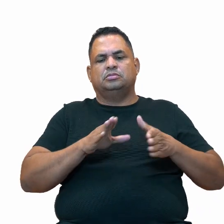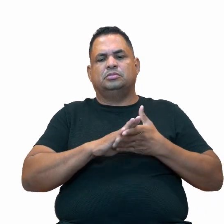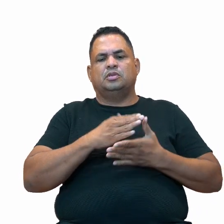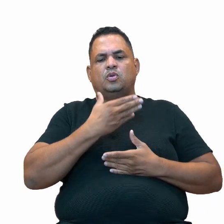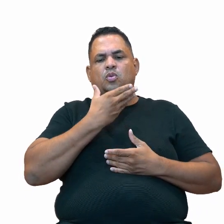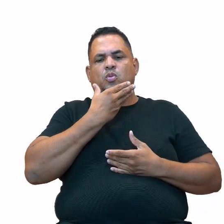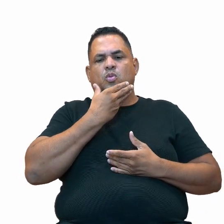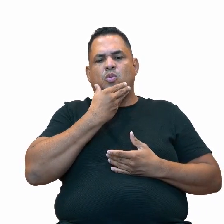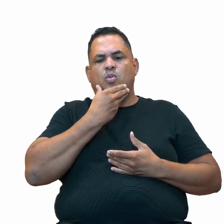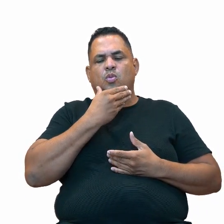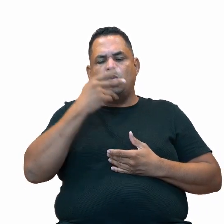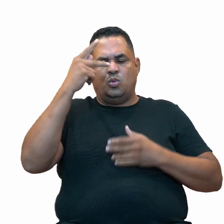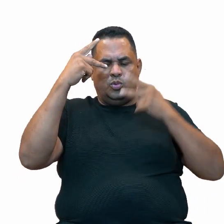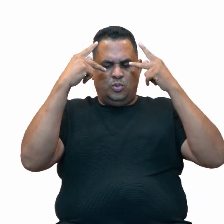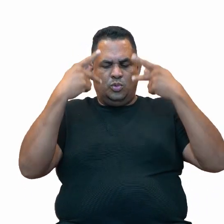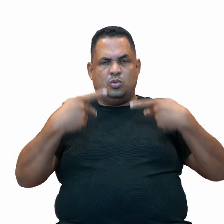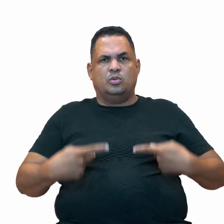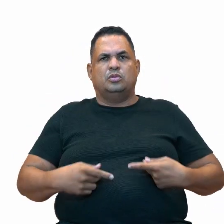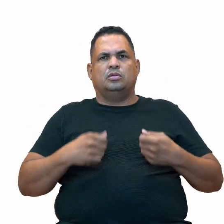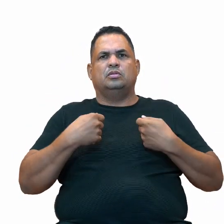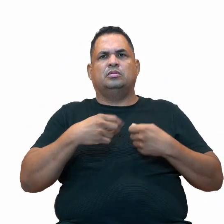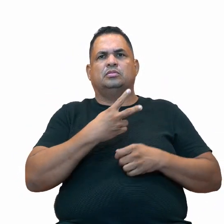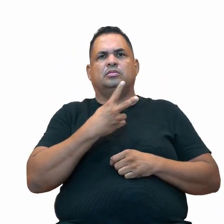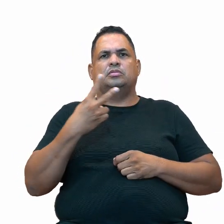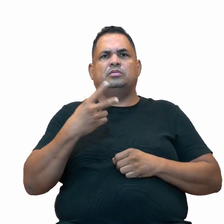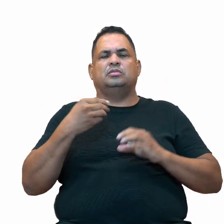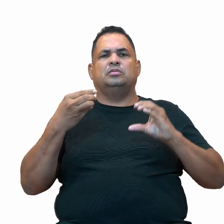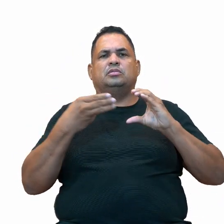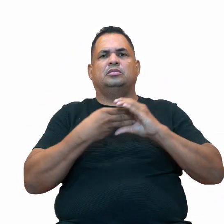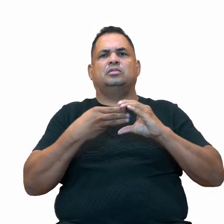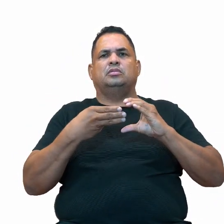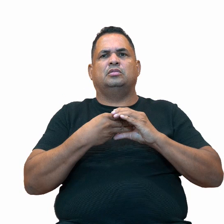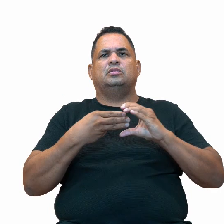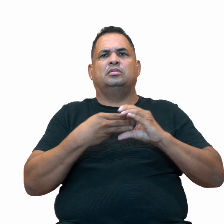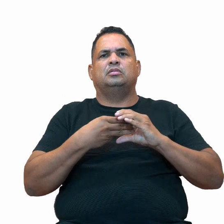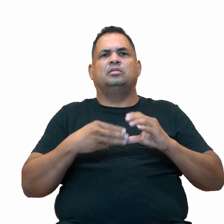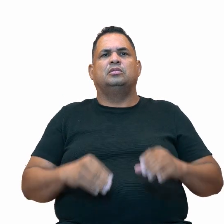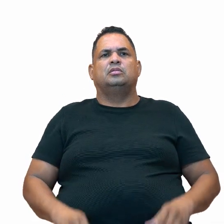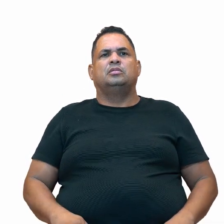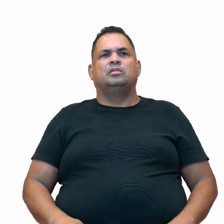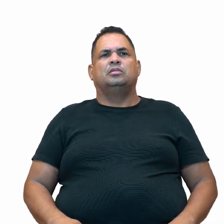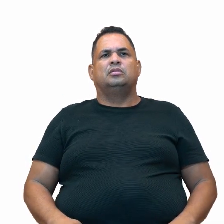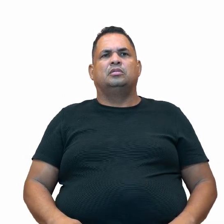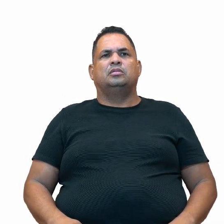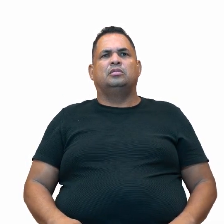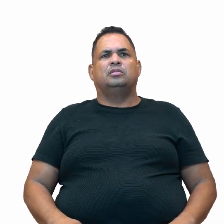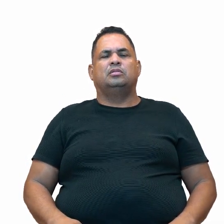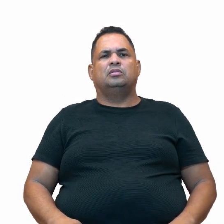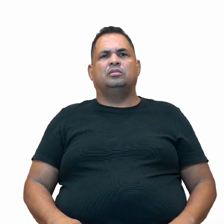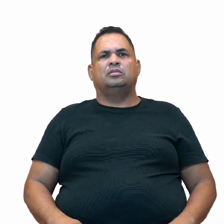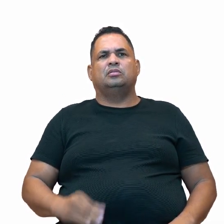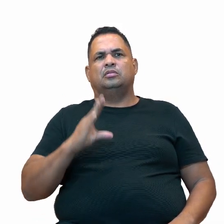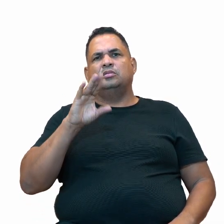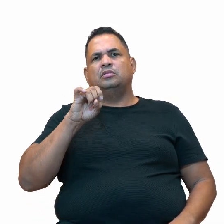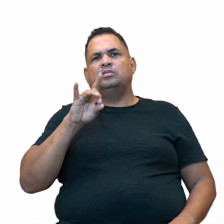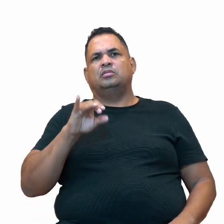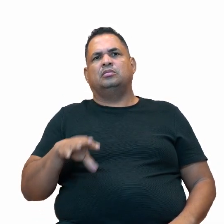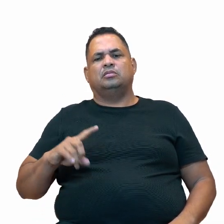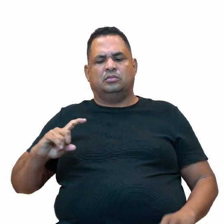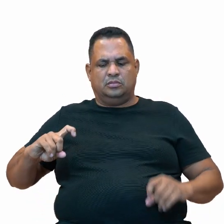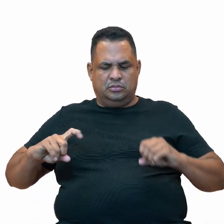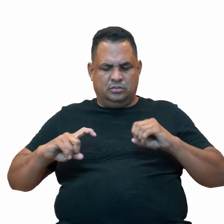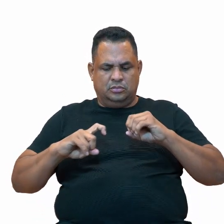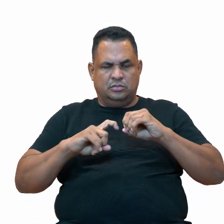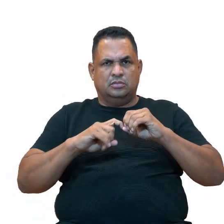sexuada, dependendo para tanto da união de duas células, que é o ovócito, óvulo feminino, e espermatozoide masculino.